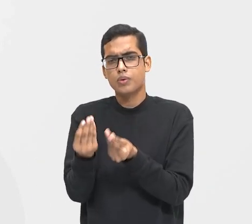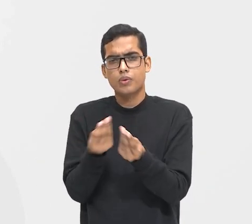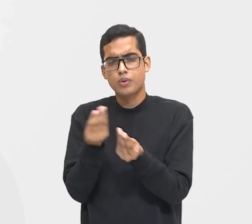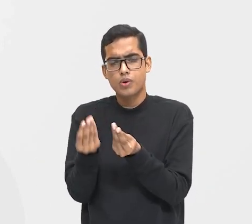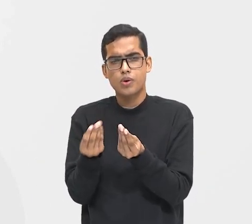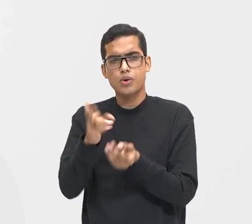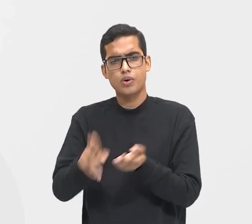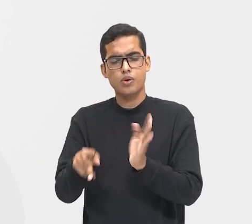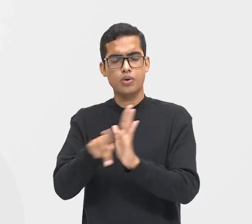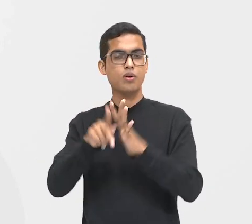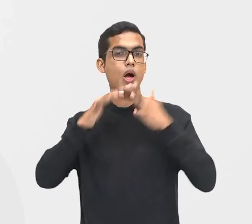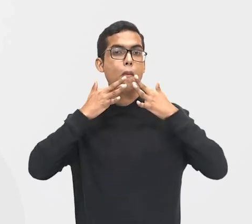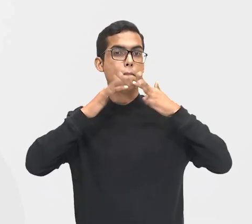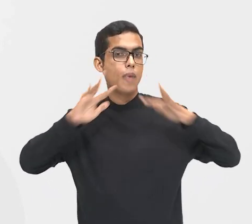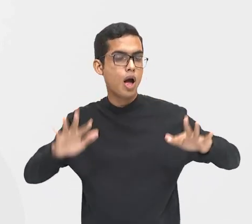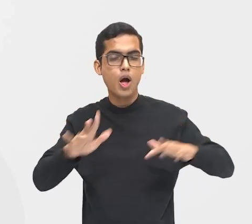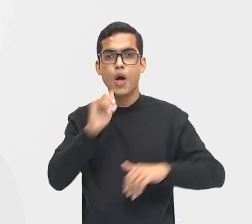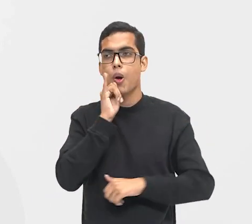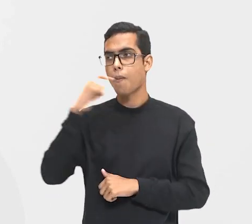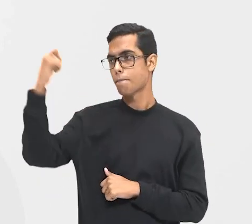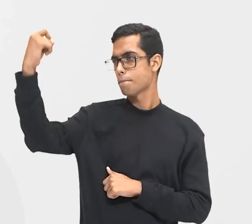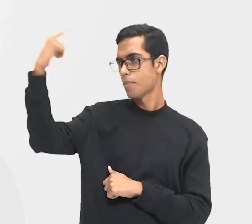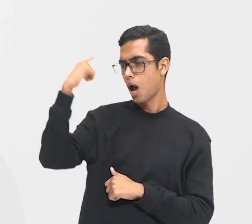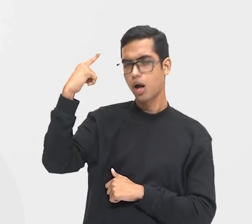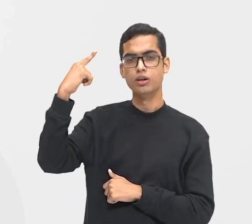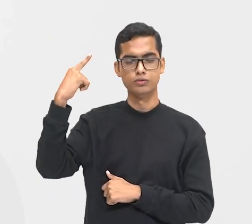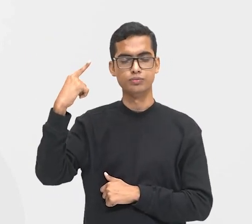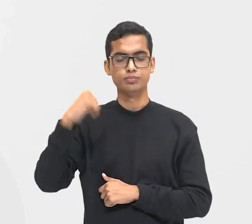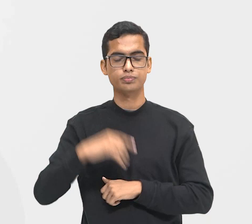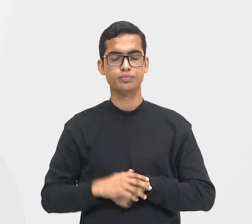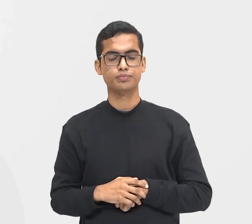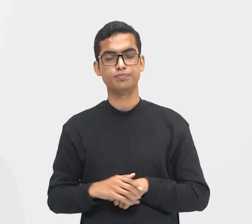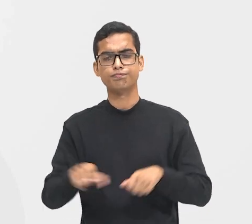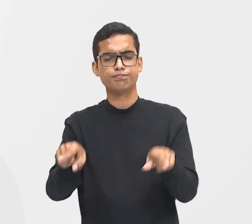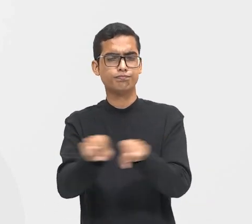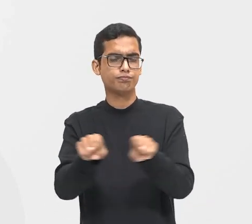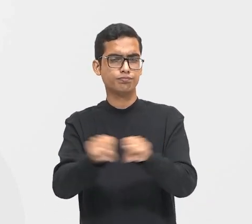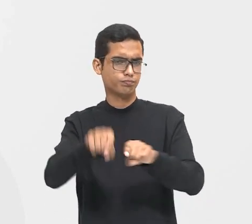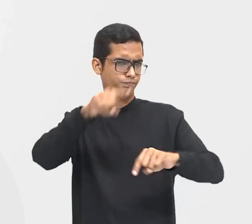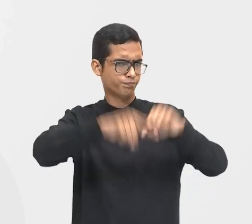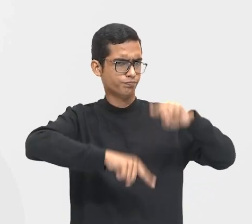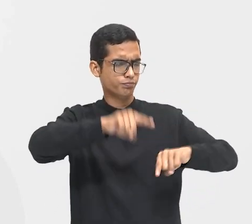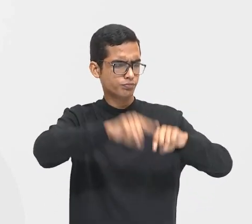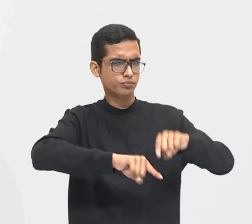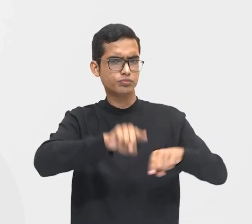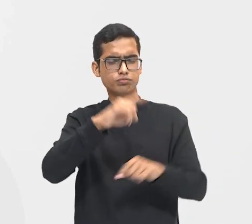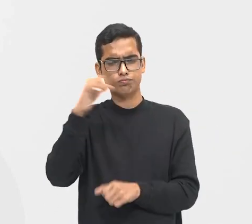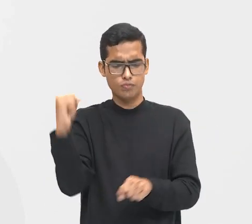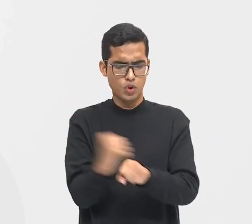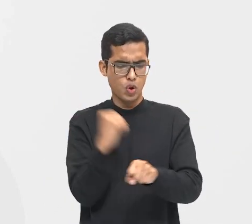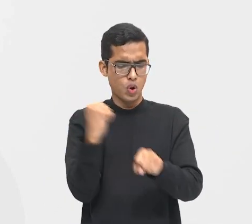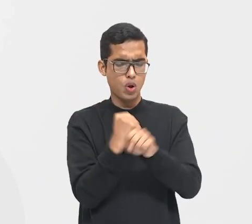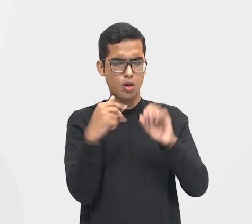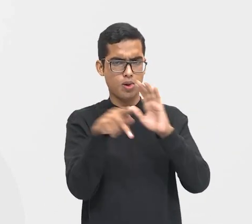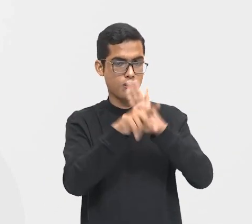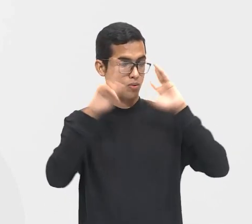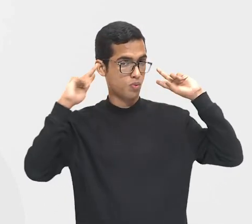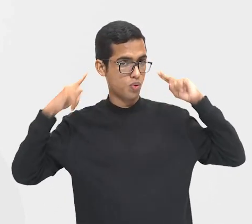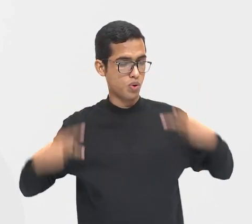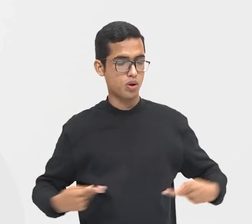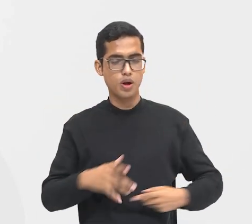emitidas ali por meios naturais, como a luz solar, por exemplo, e também por equipamentos, né, que foram construídos ali pelo